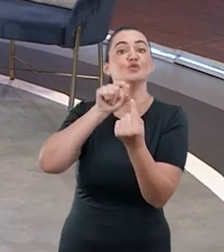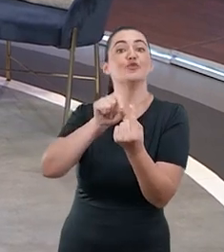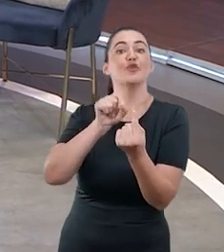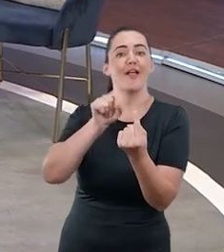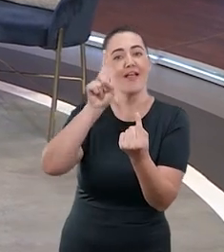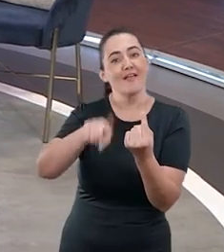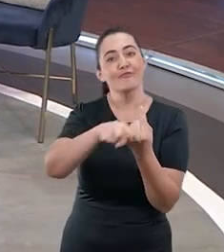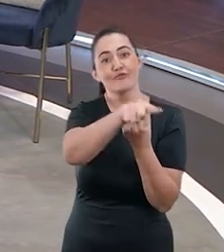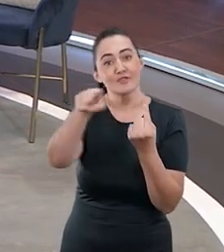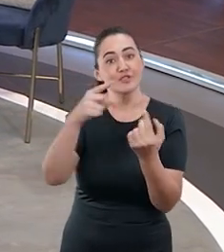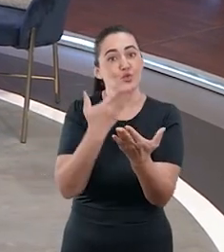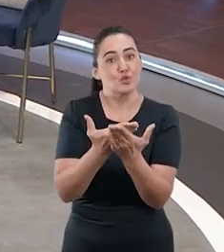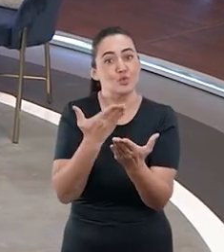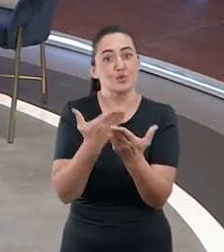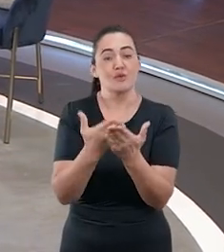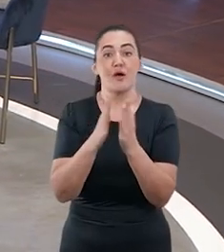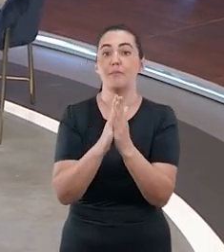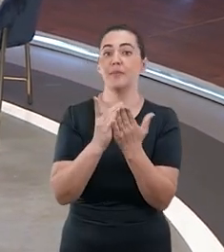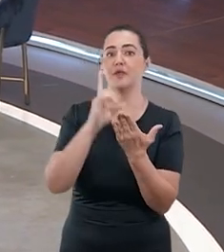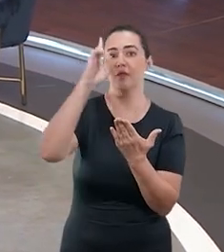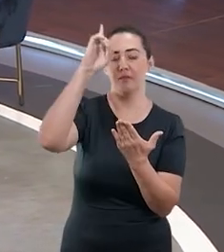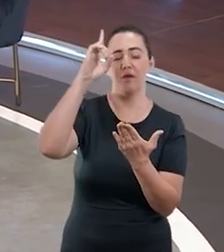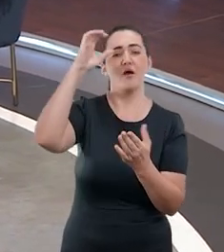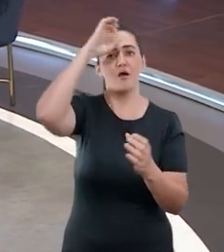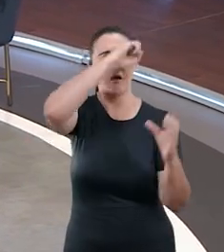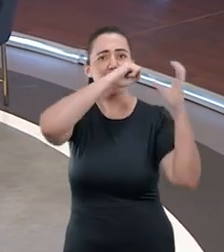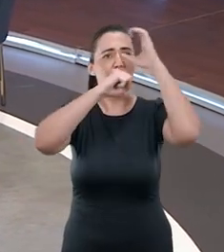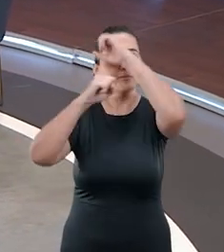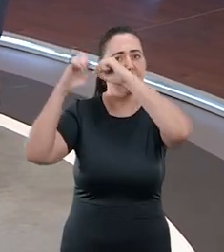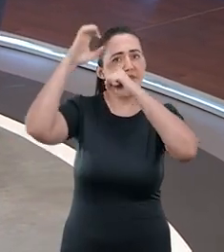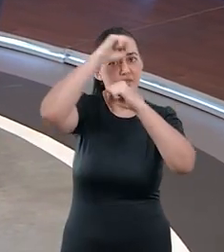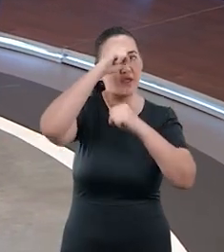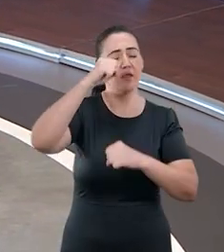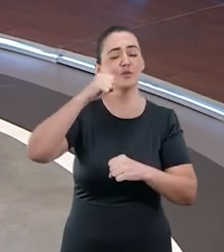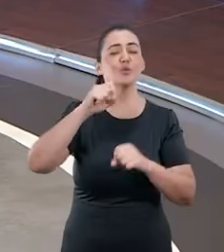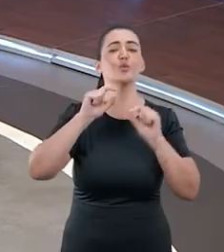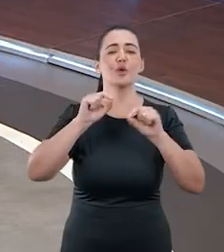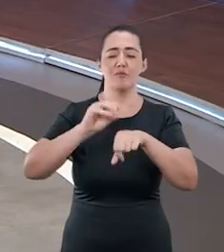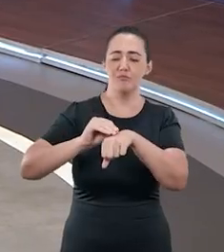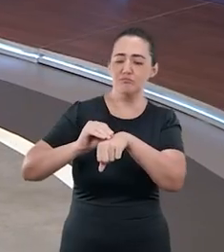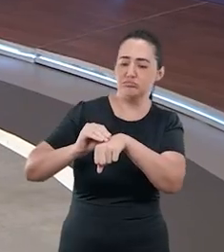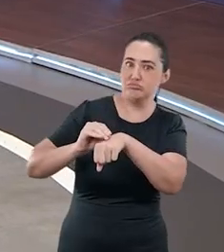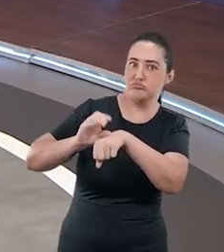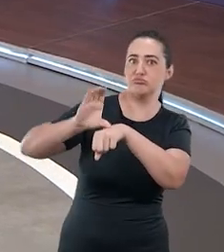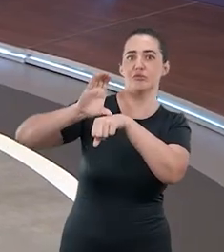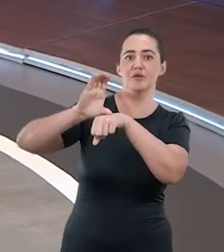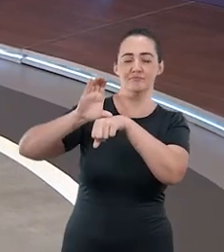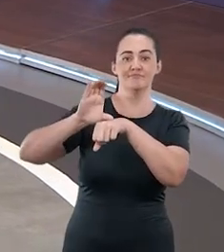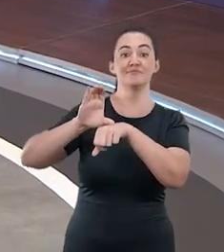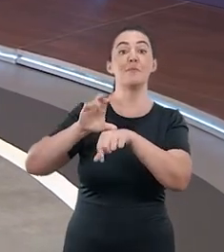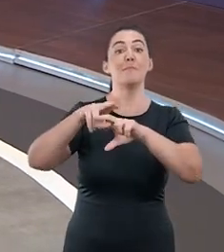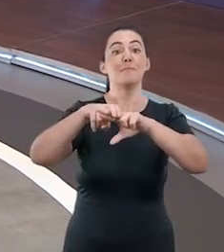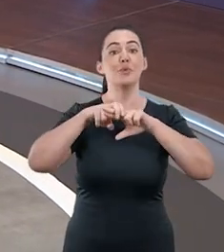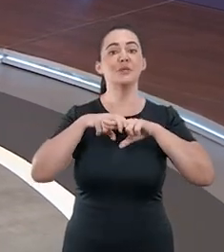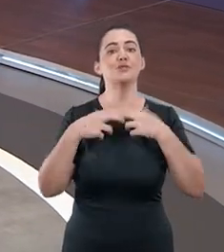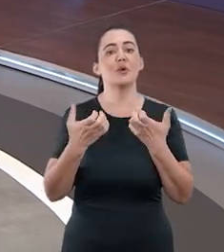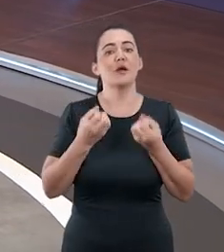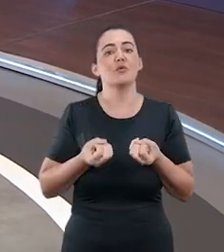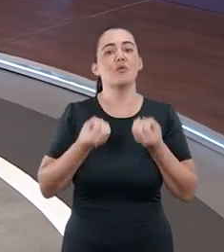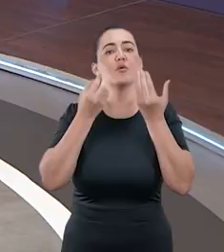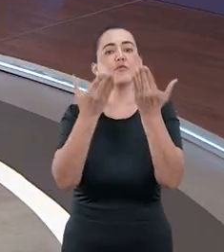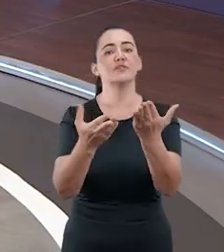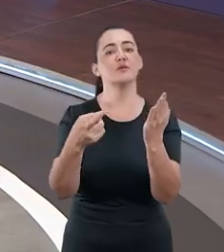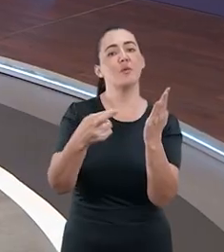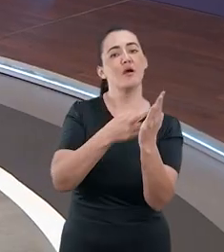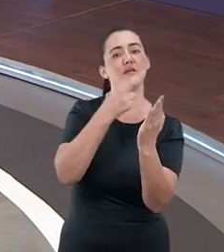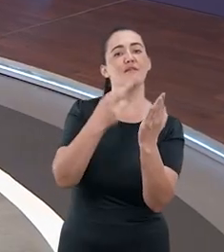continue estudando a Bíblia, aprendendo cada vez mais sobre a palavra do Senhor. É por isso que eu sempre ofereço para você a oportunidade de receber uma